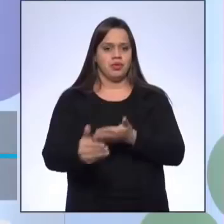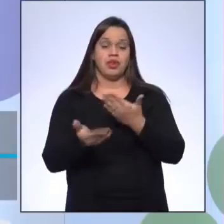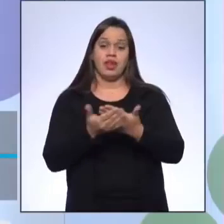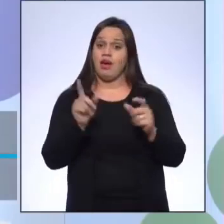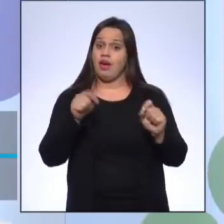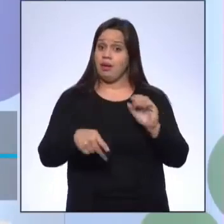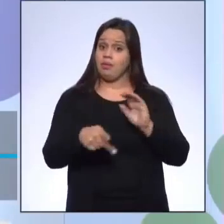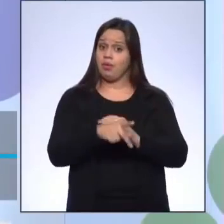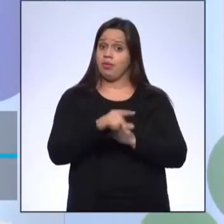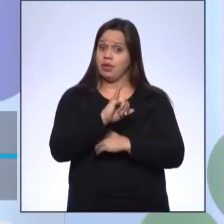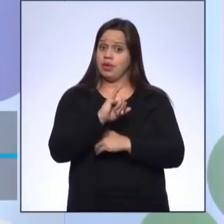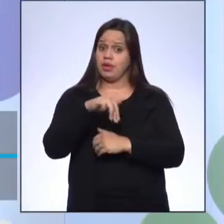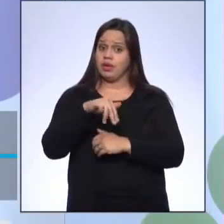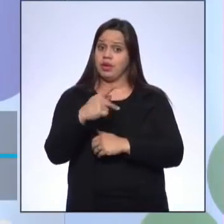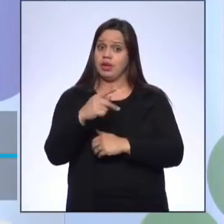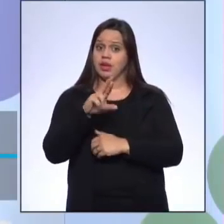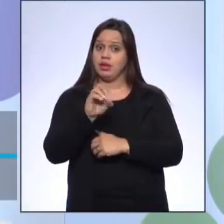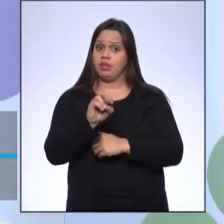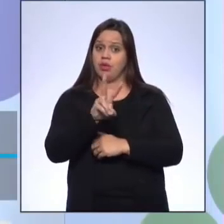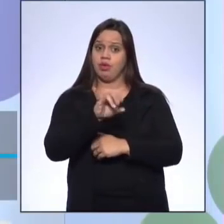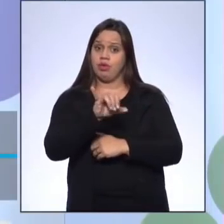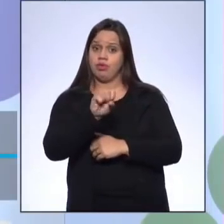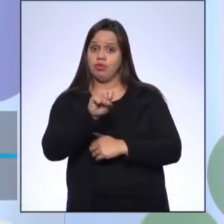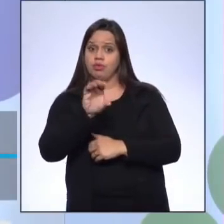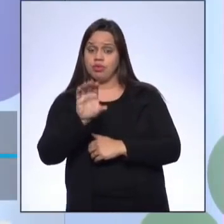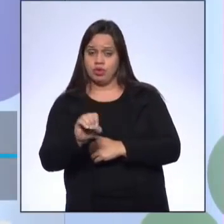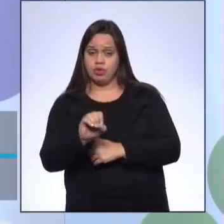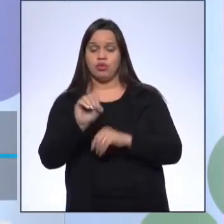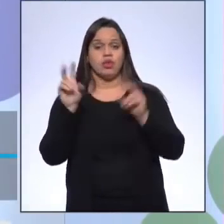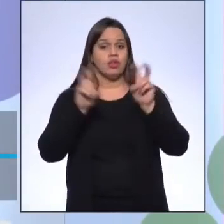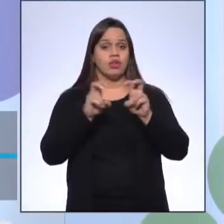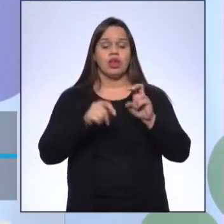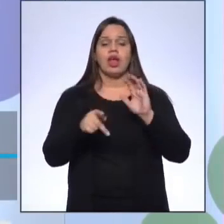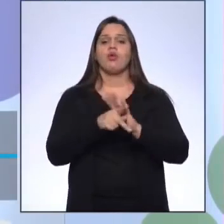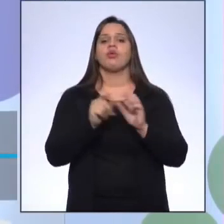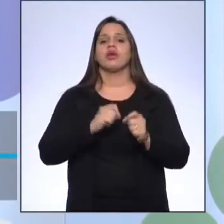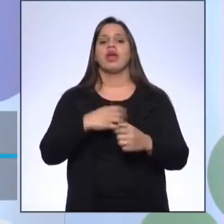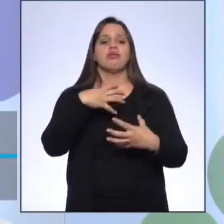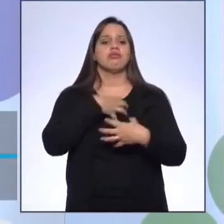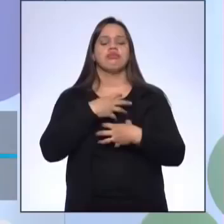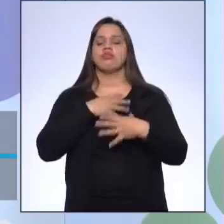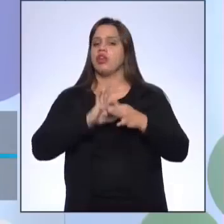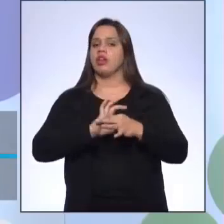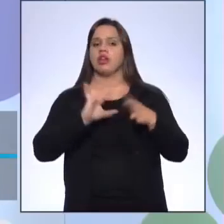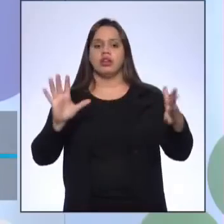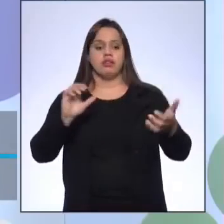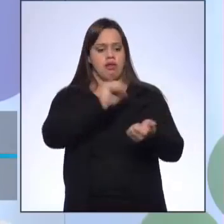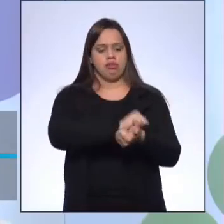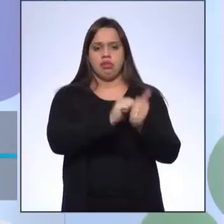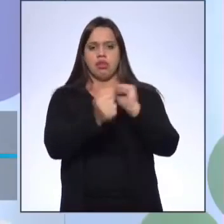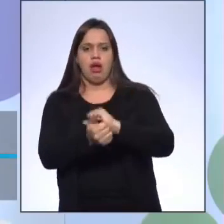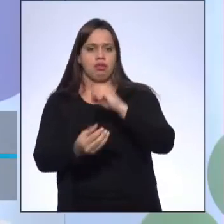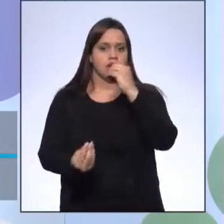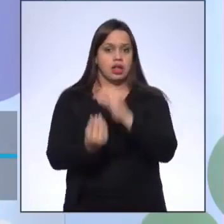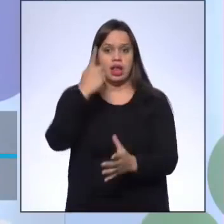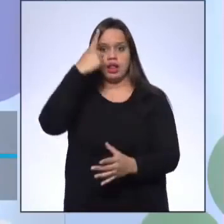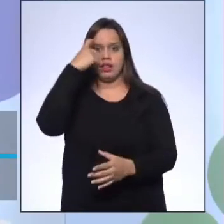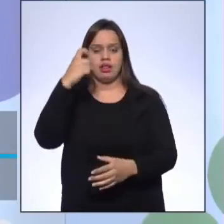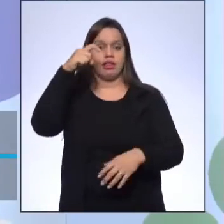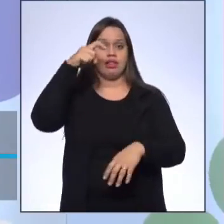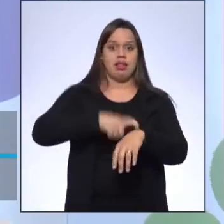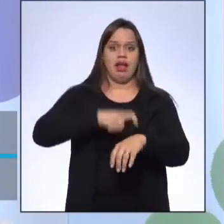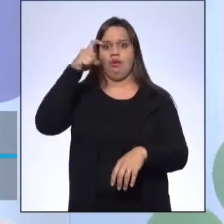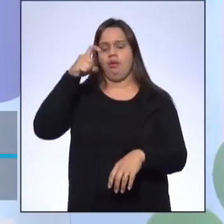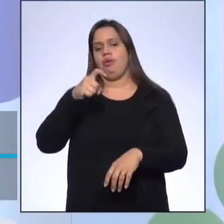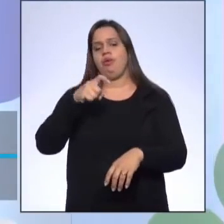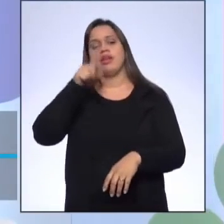improviso, justamente, ele trata muito essa questão do freestyle, ou seja, o estilo livre. Você improvisa na hora, você cria na hora, tá? E isso é